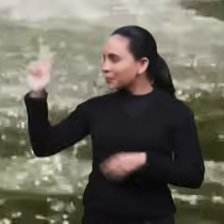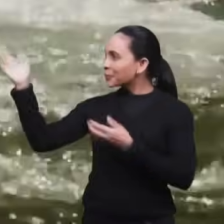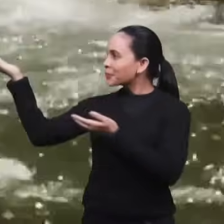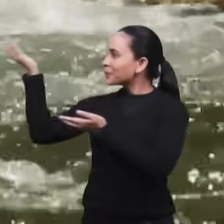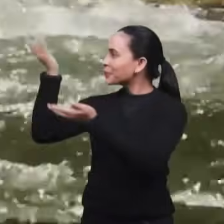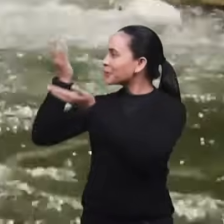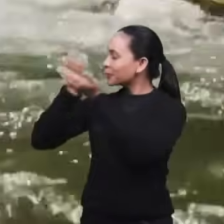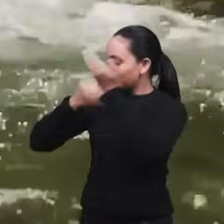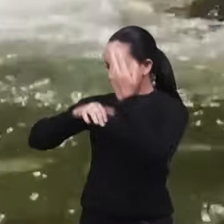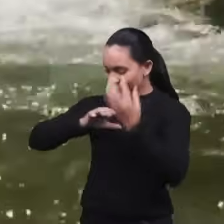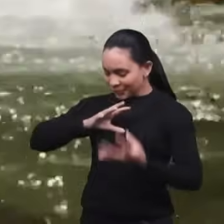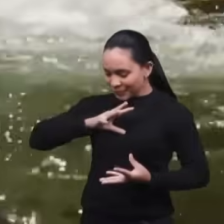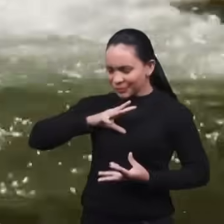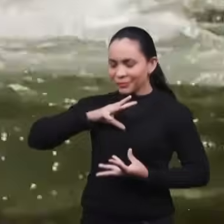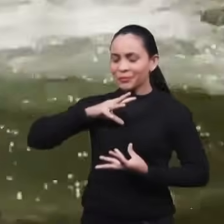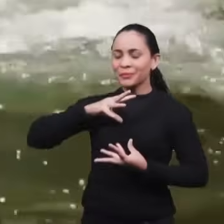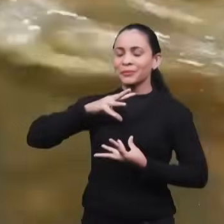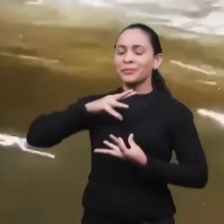faz-me